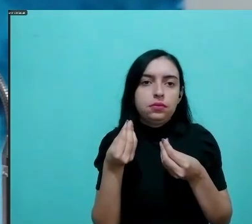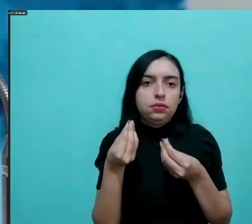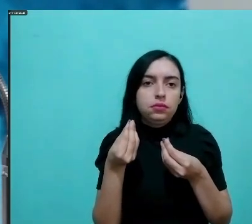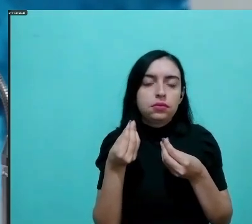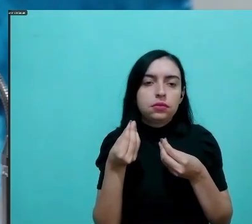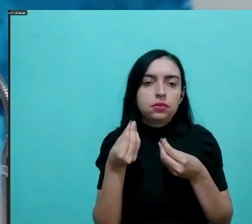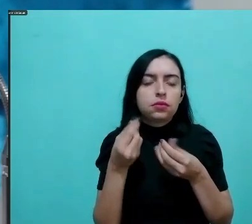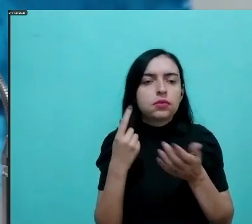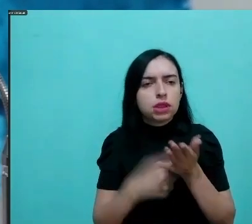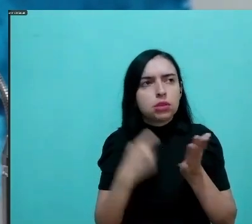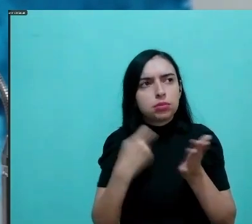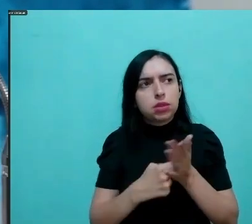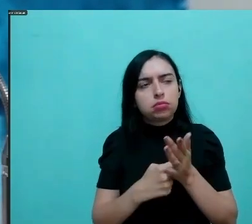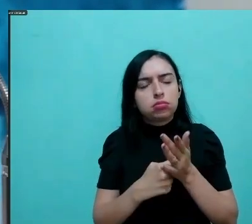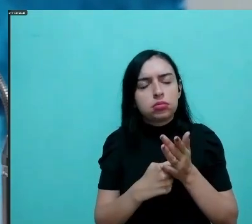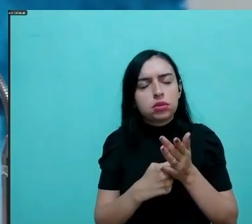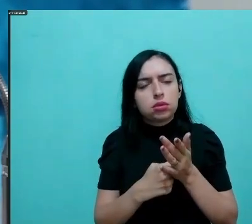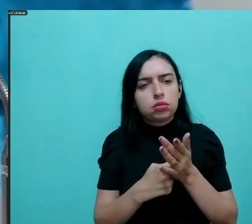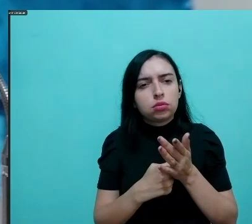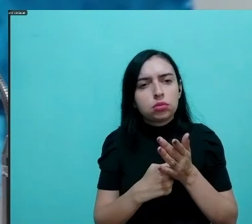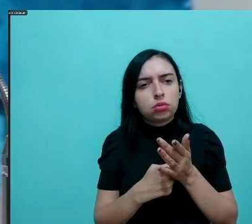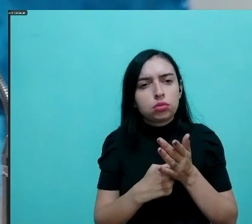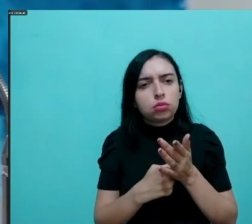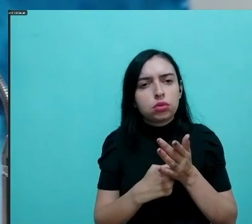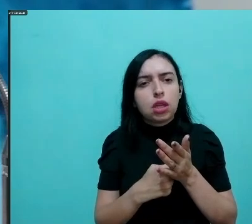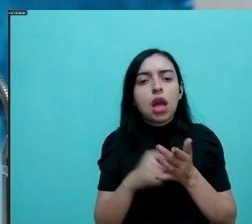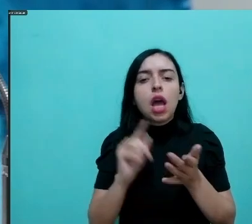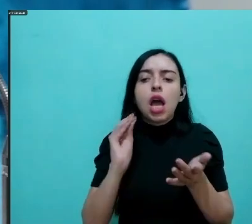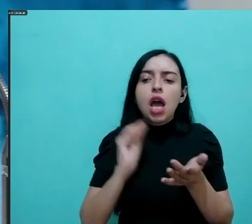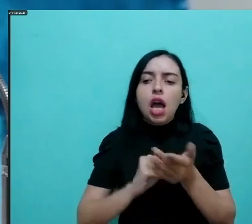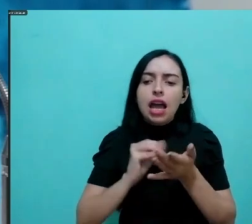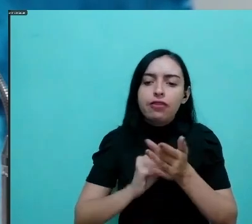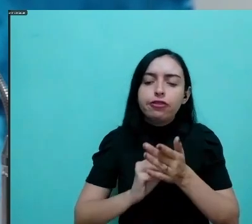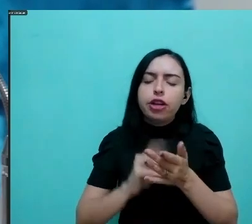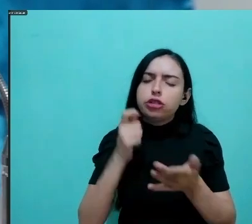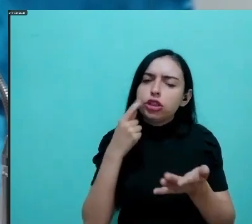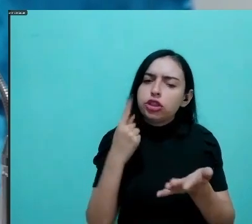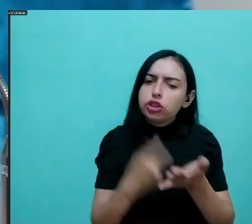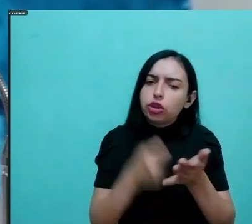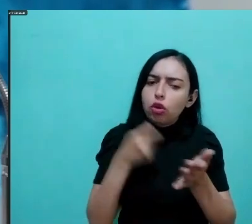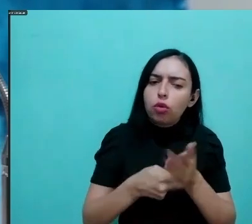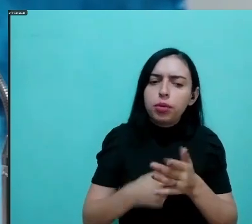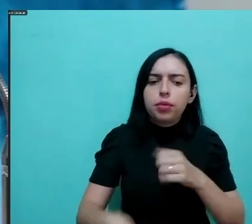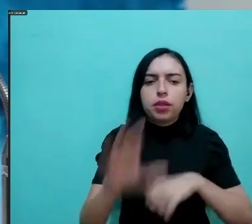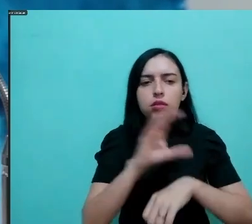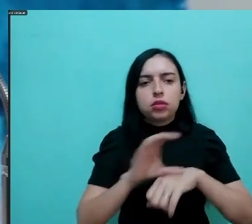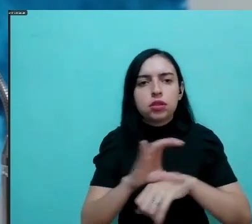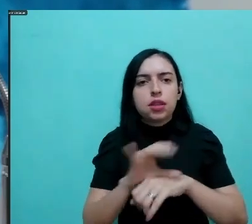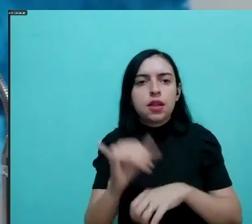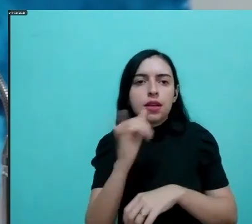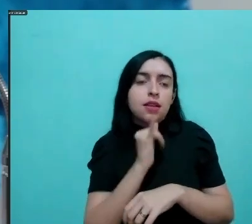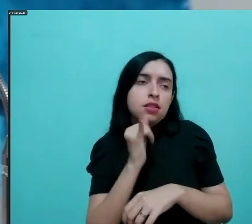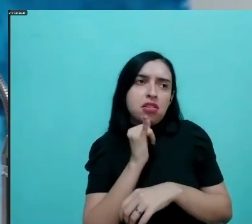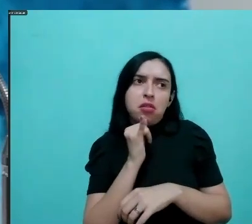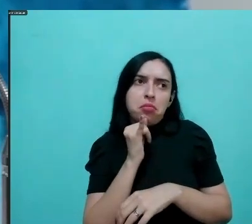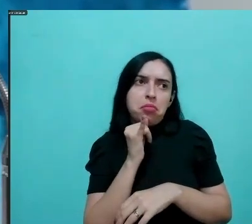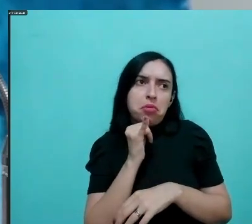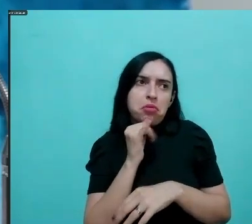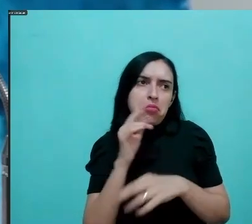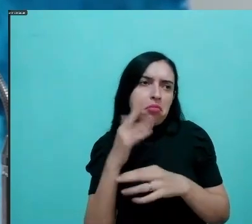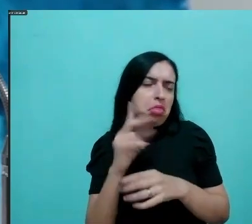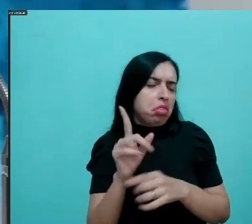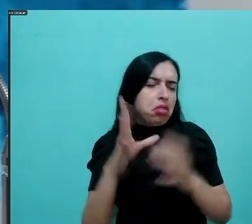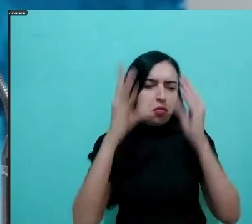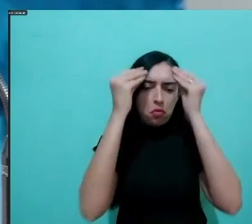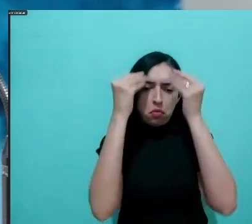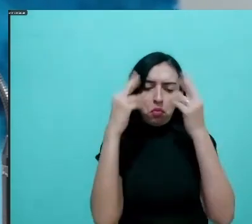pregam, inclusive, o descumprimento da Constituição. Por exemplo, não respeitar o resultado das urnas. Foi algo que acabou de